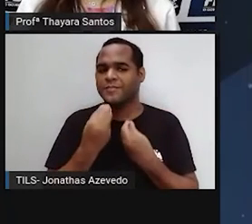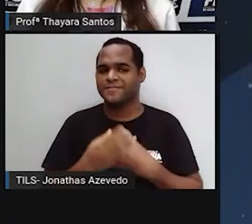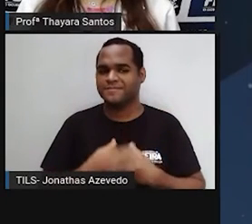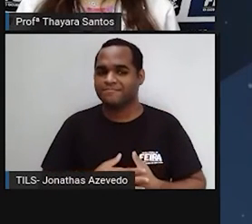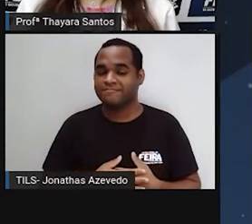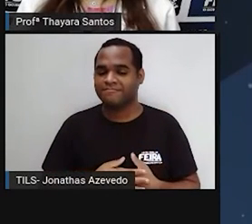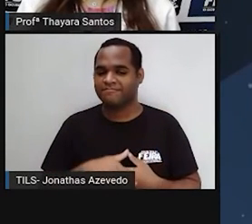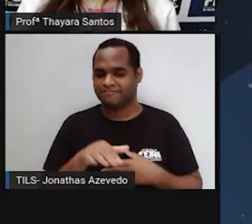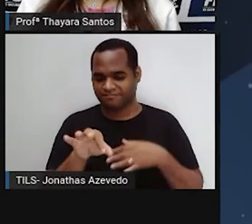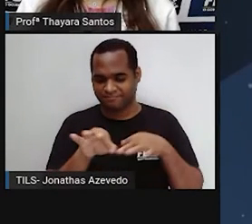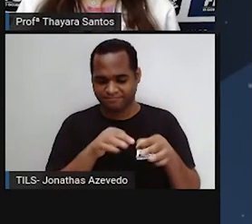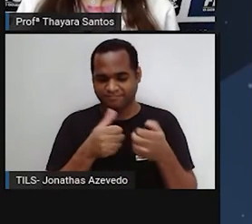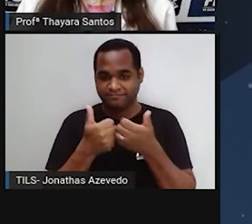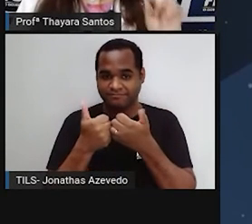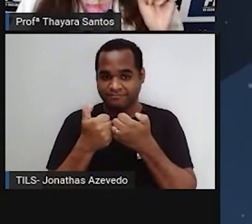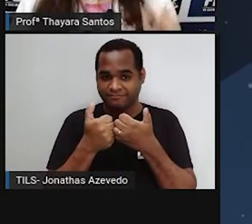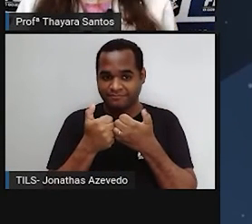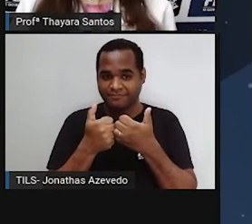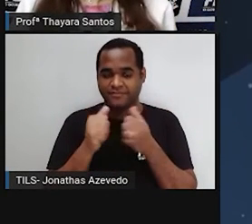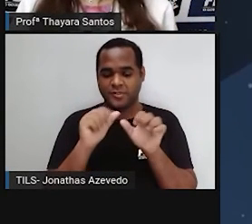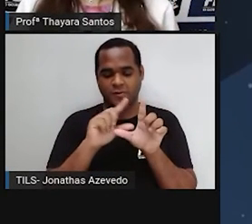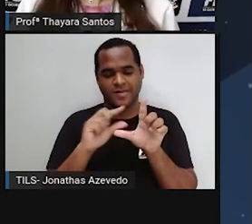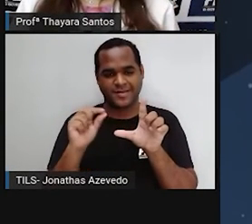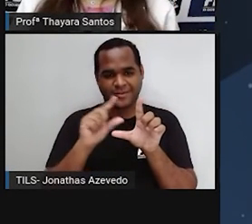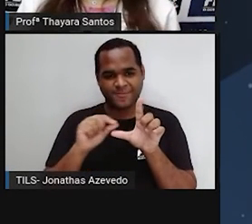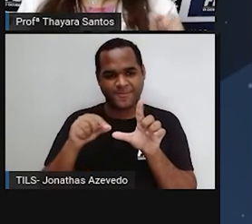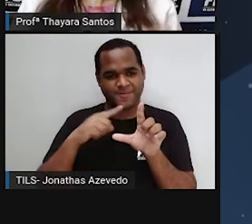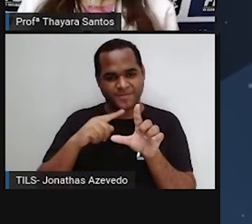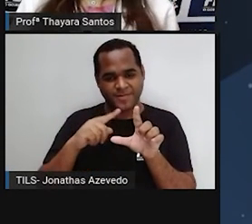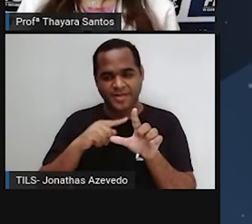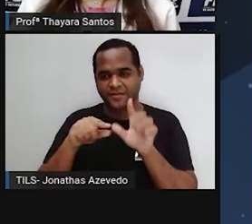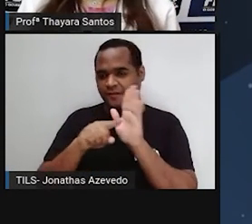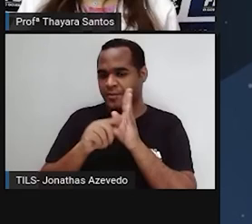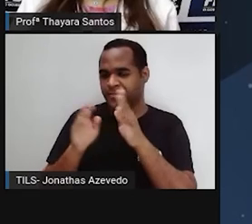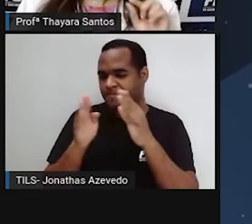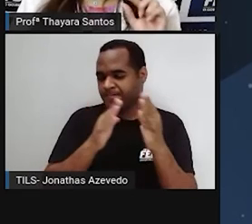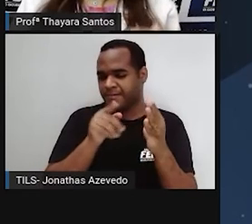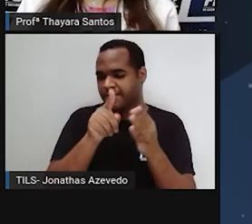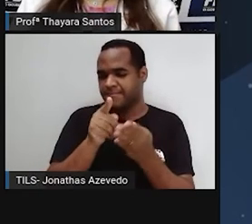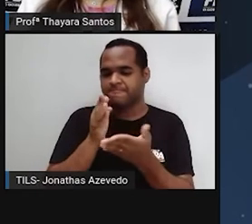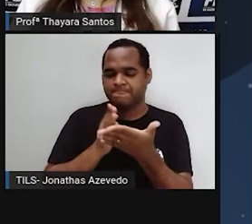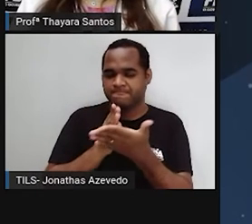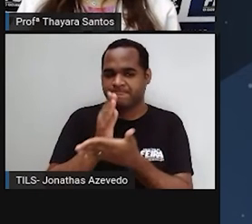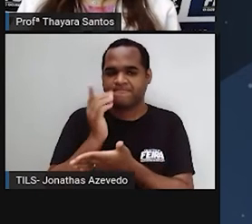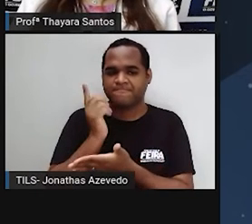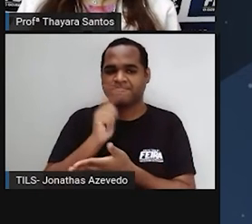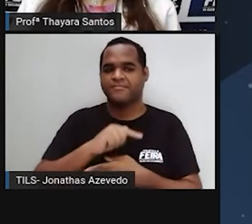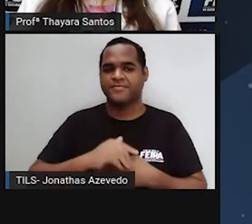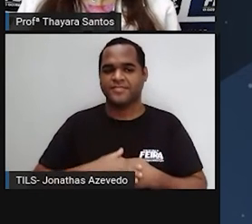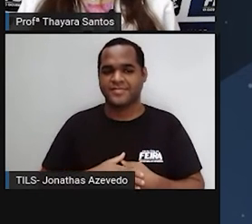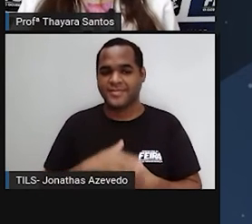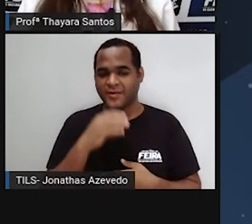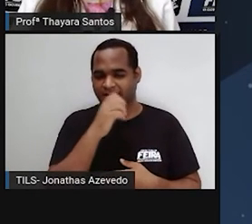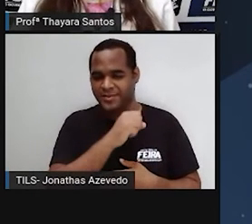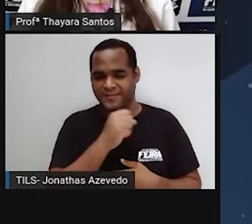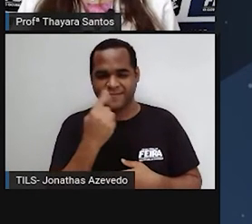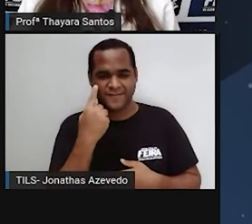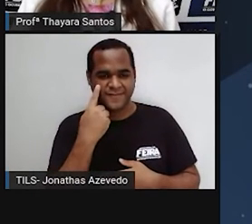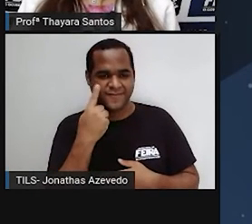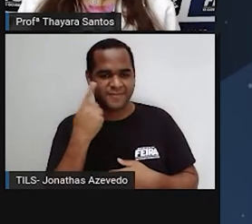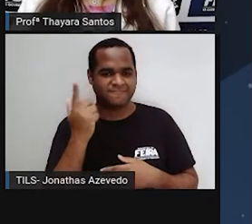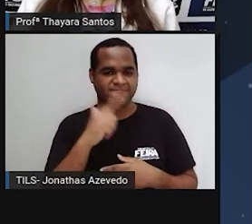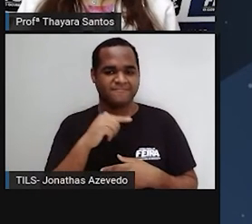eu preparei um joguinho, que o link vai estar na descrição desse vídeo e vocês vão poder acessar. Eu vou abrir aqui rapidinho só para vocês verem,